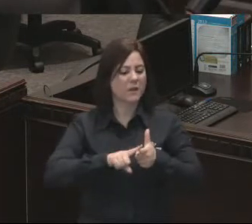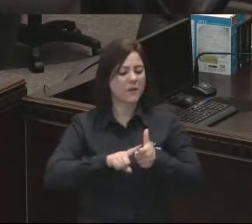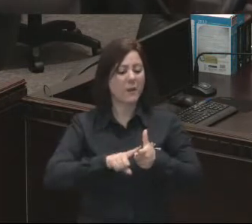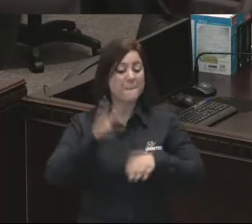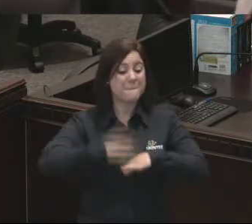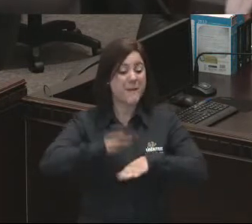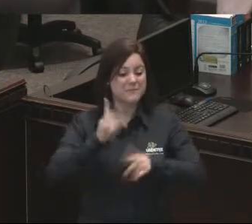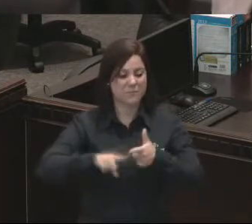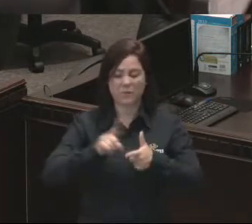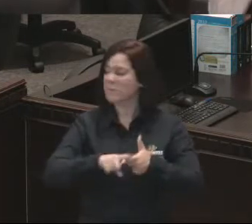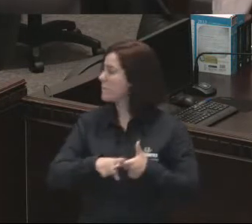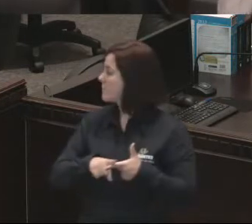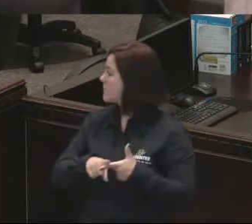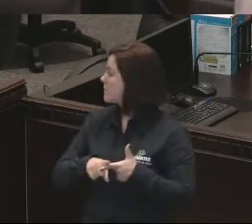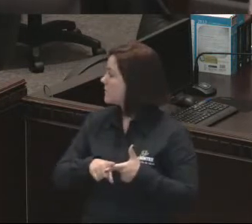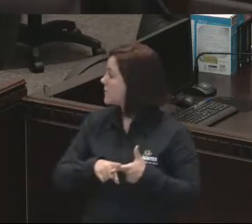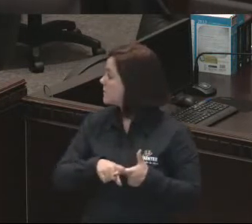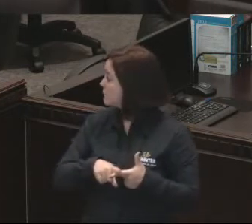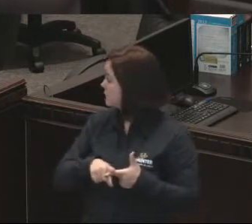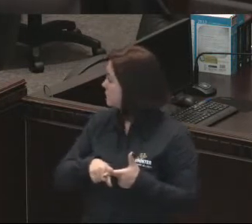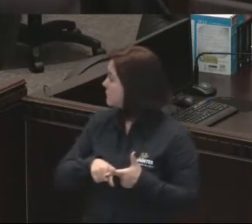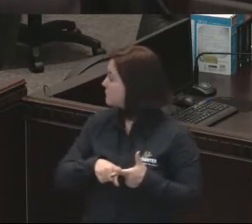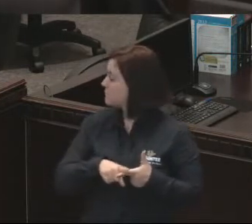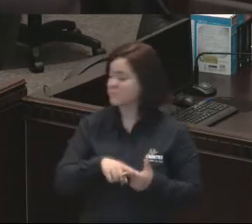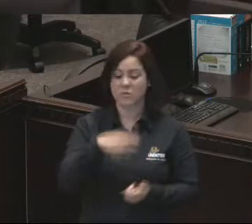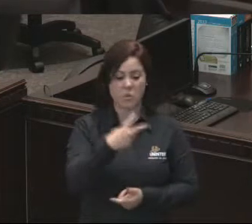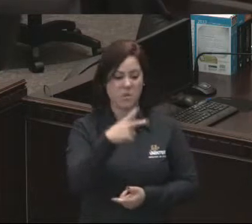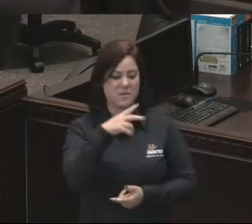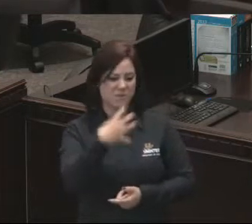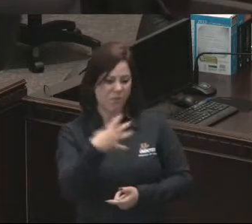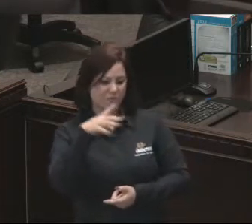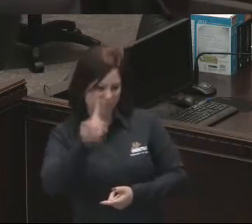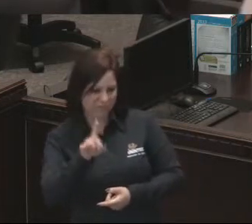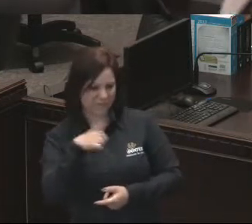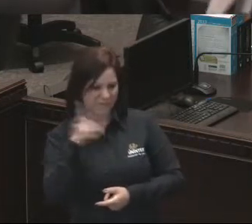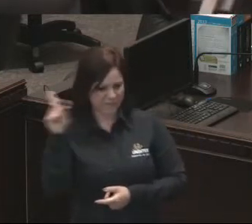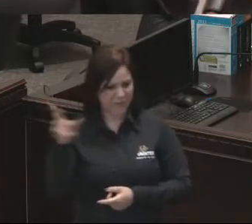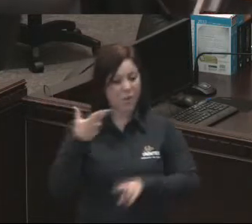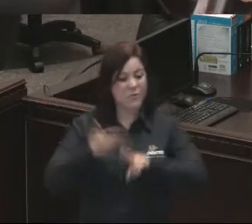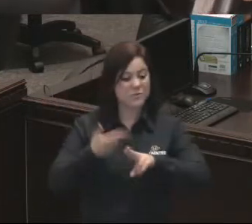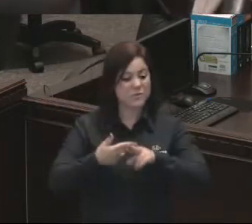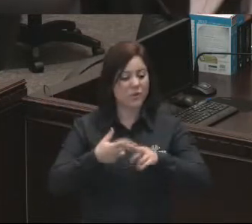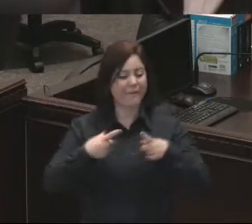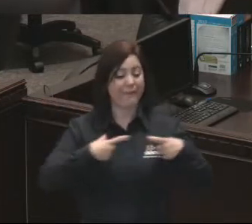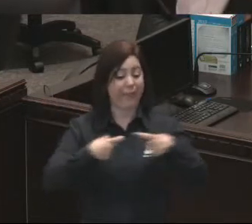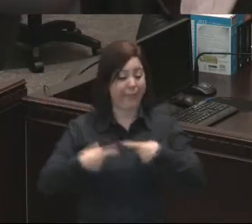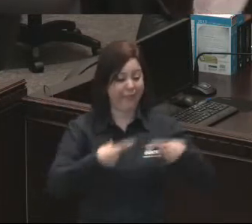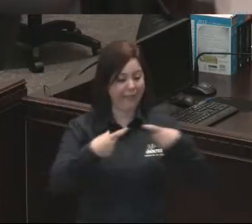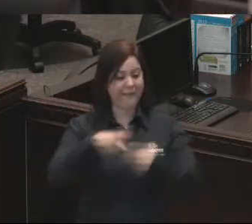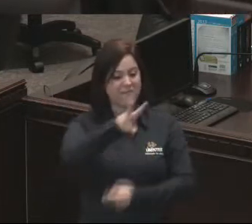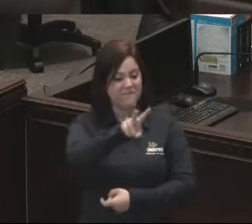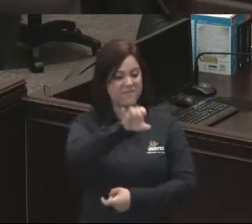2,4-D e 2,4-5-T, que é o famoso agente laranja, e que foi usado na Guerra do Vietnã, e ele é muito utilizado